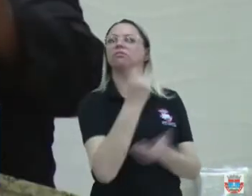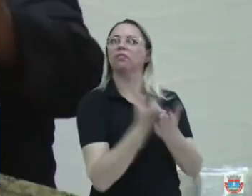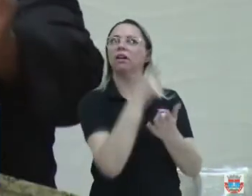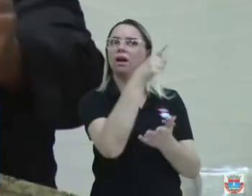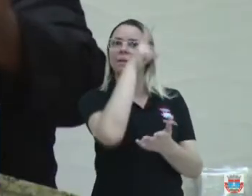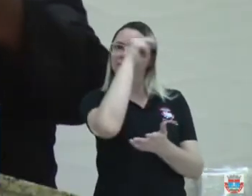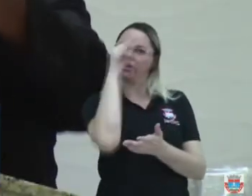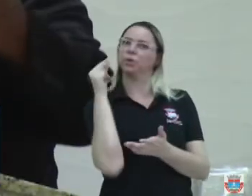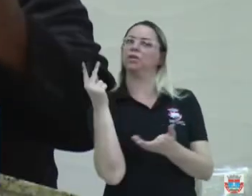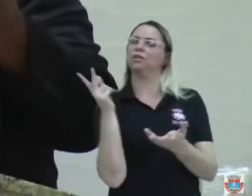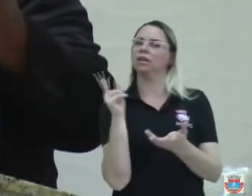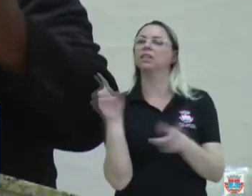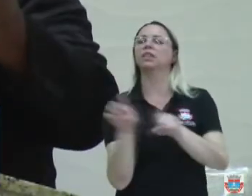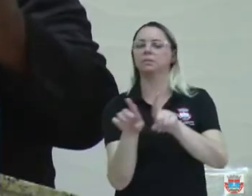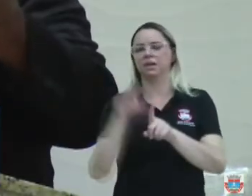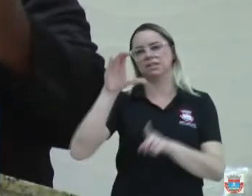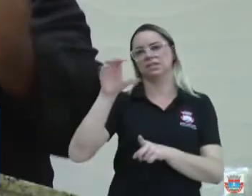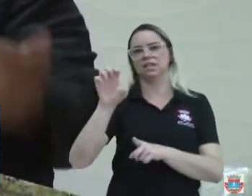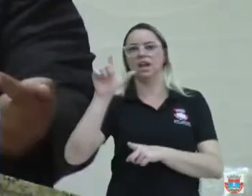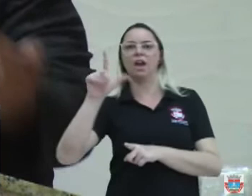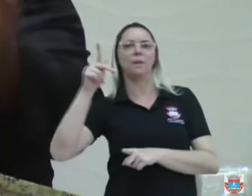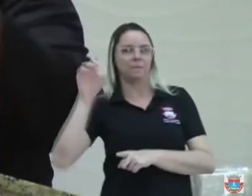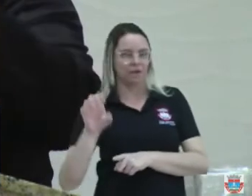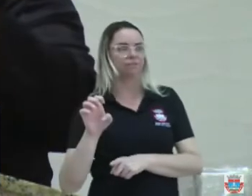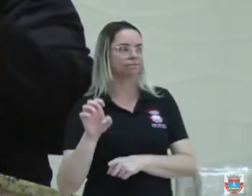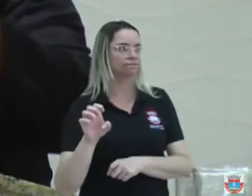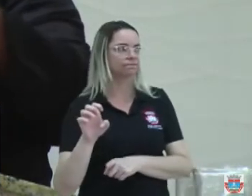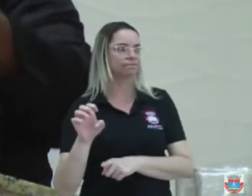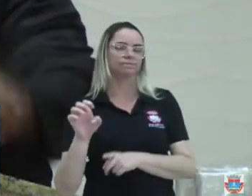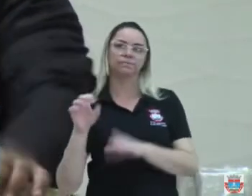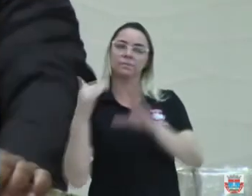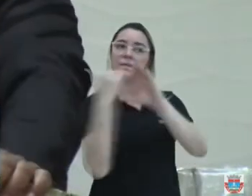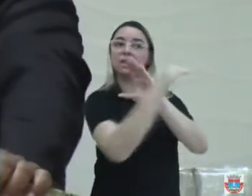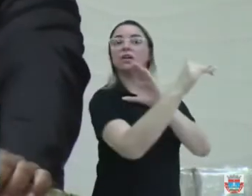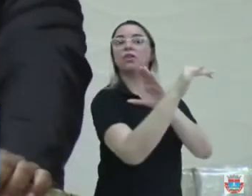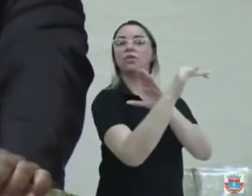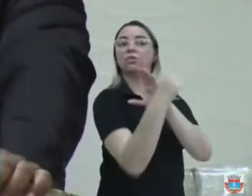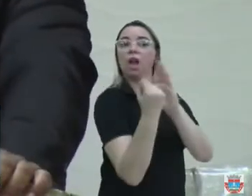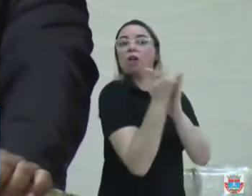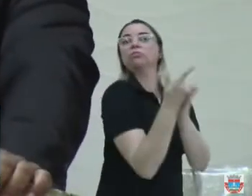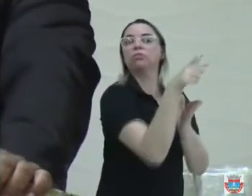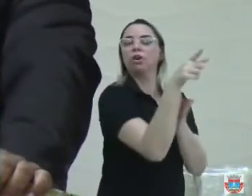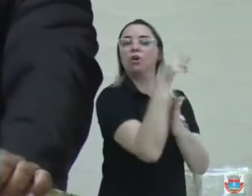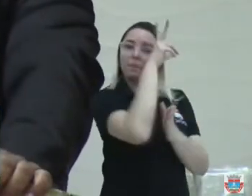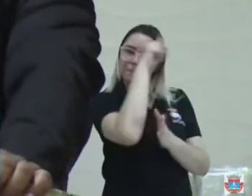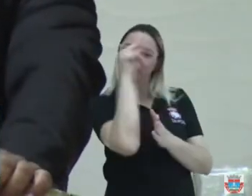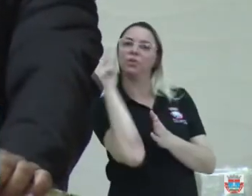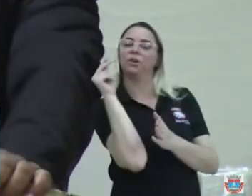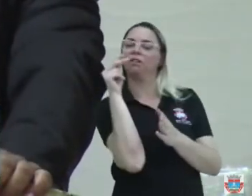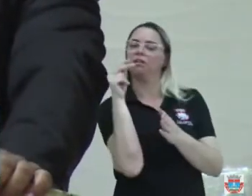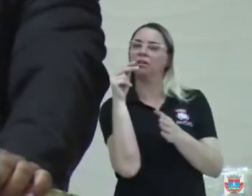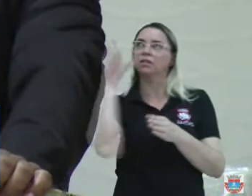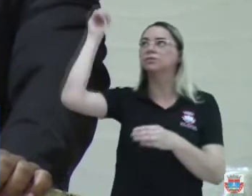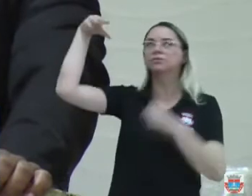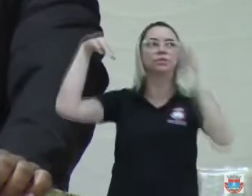parte da prefeitura, outra da CELP. A CELP repassa para o município fazer a manutenção da iluminação pública.